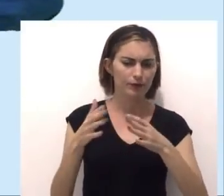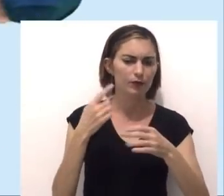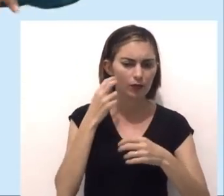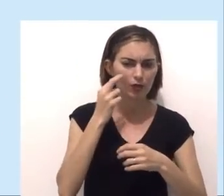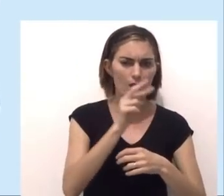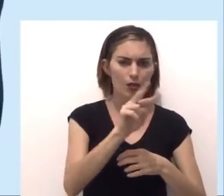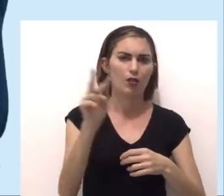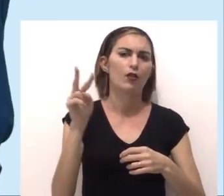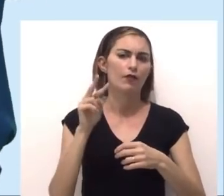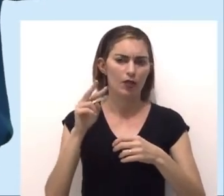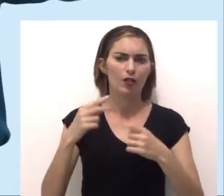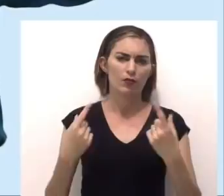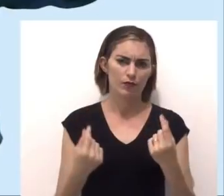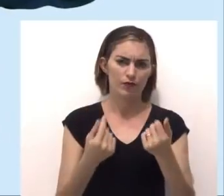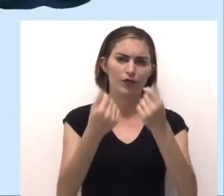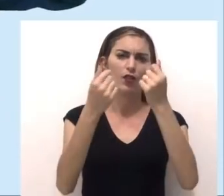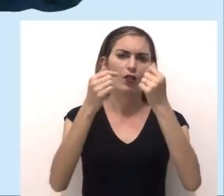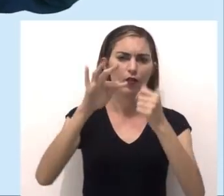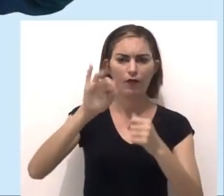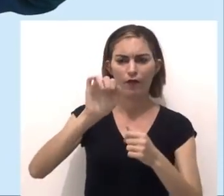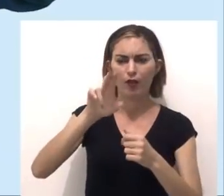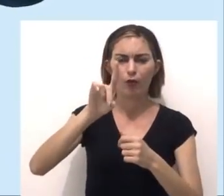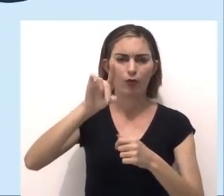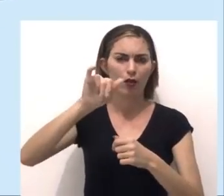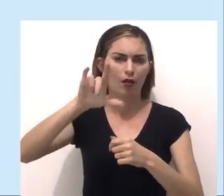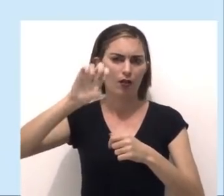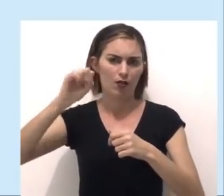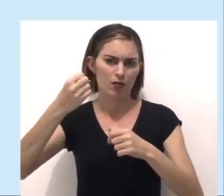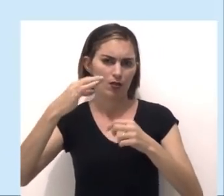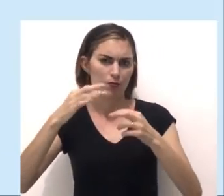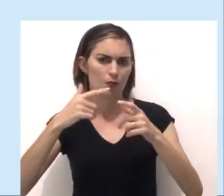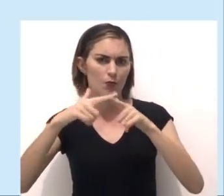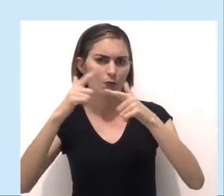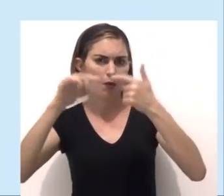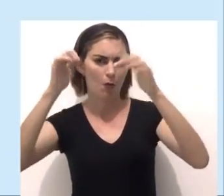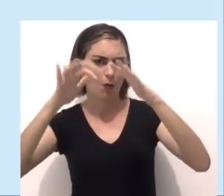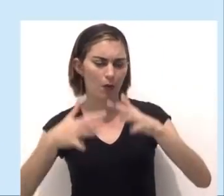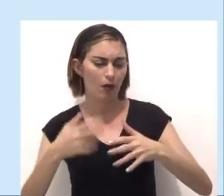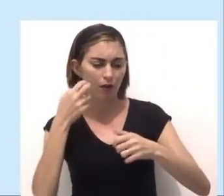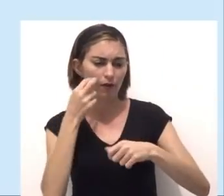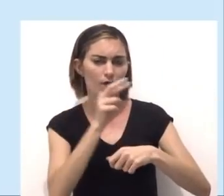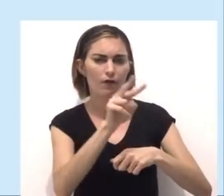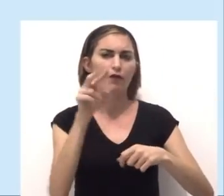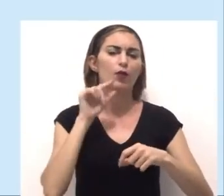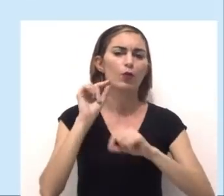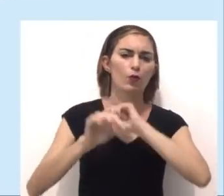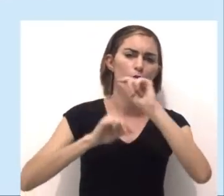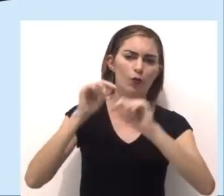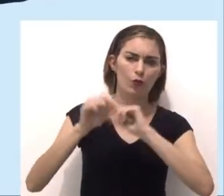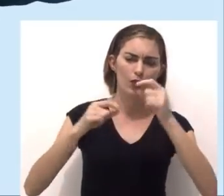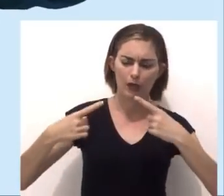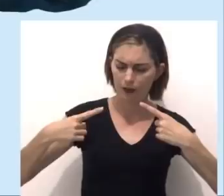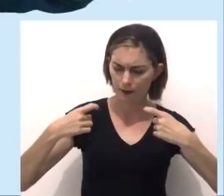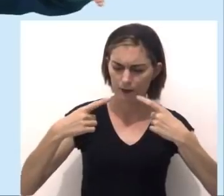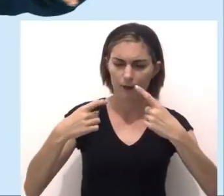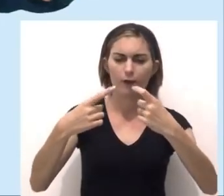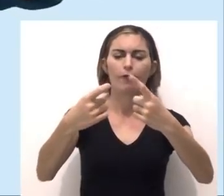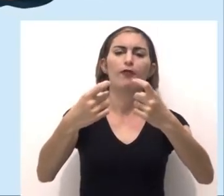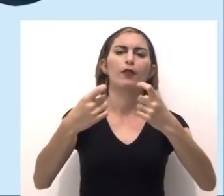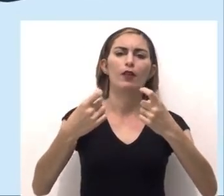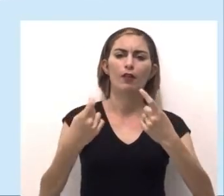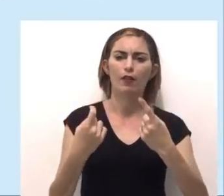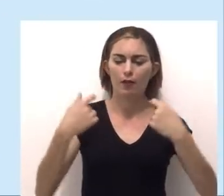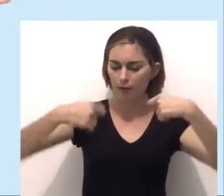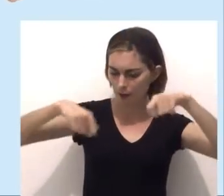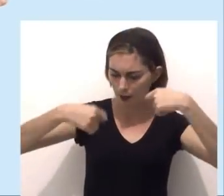Então, nós vimos uma crise do feudalismo, da Baixa Idade Média, onde nós vimos de quê? De guerras,